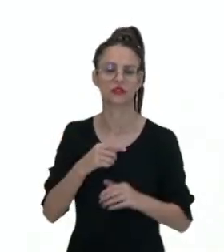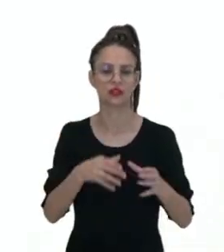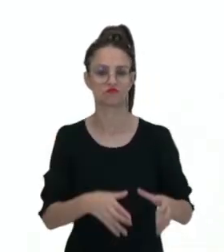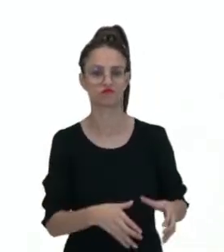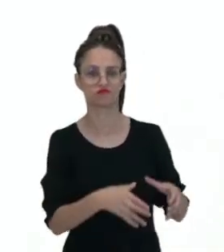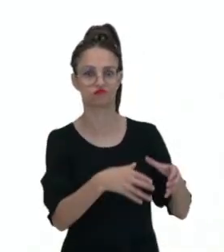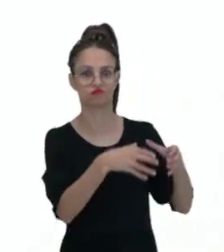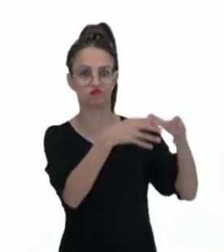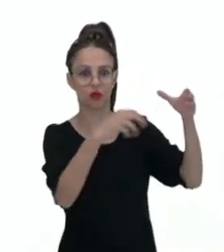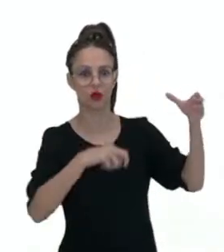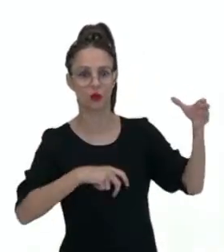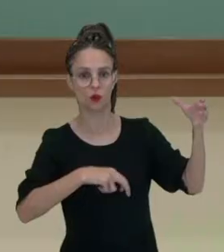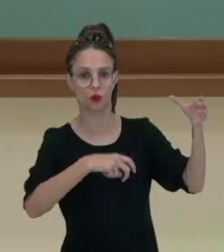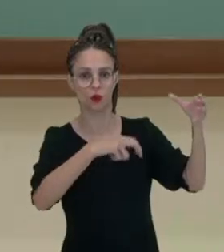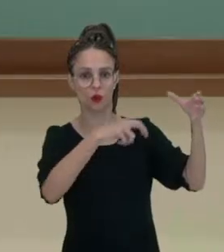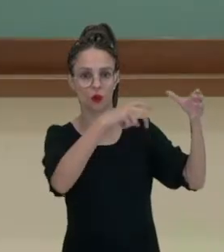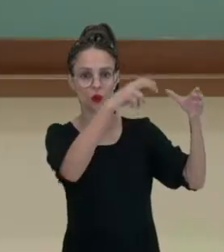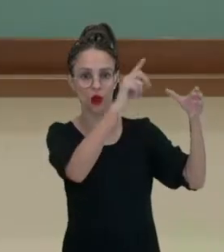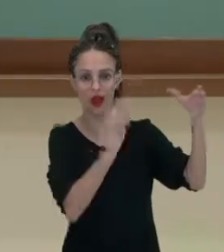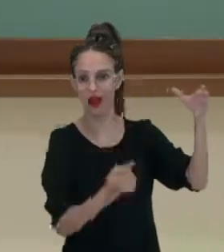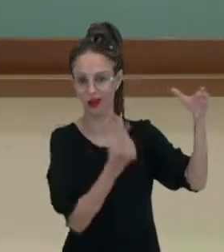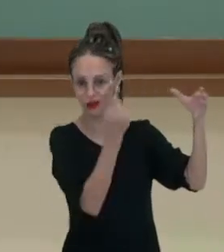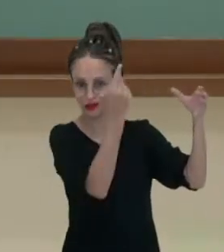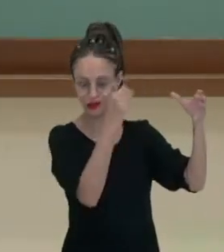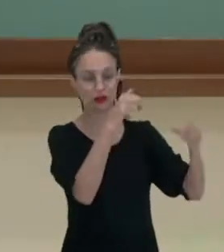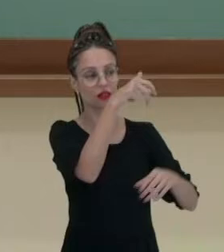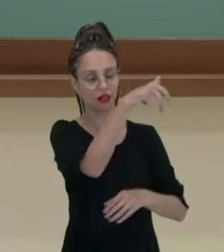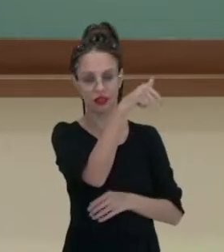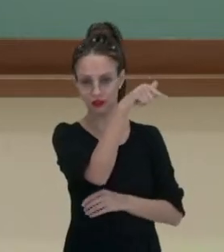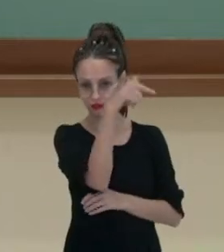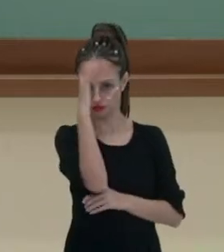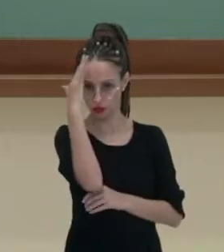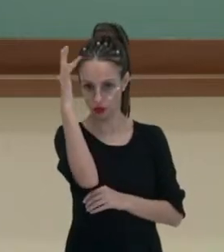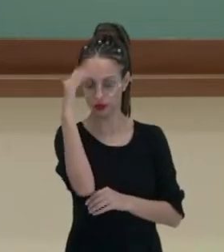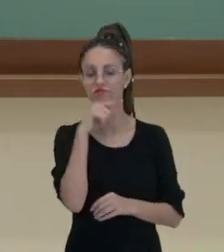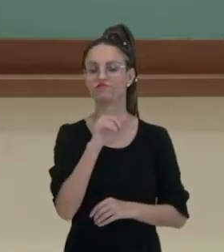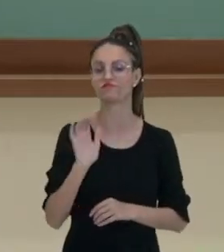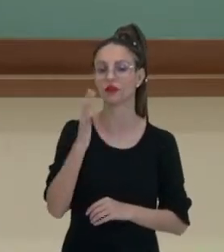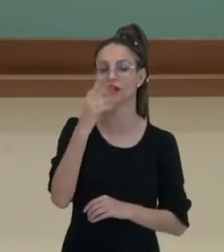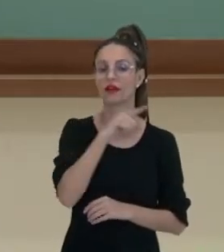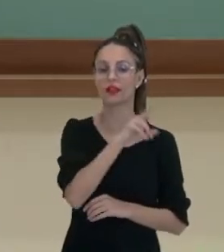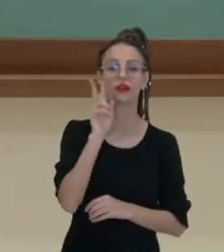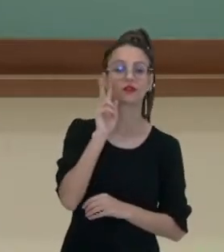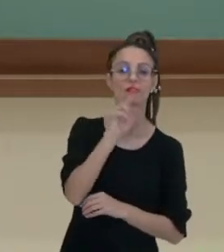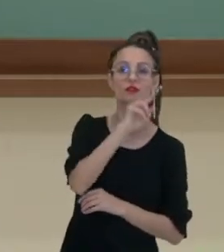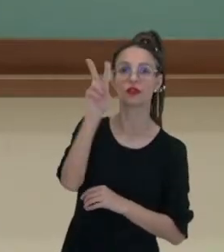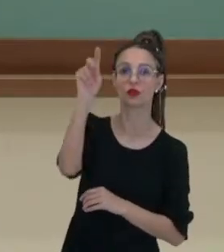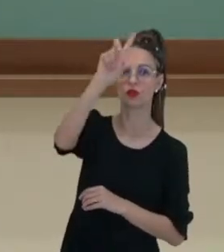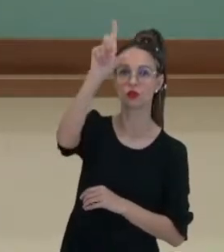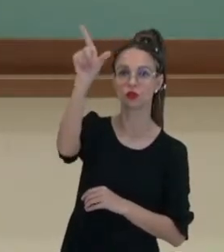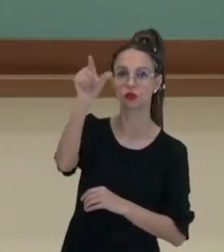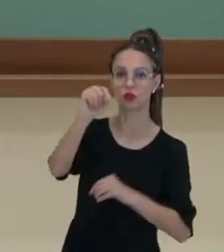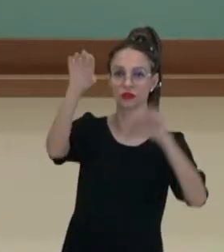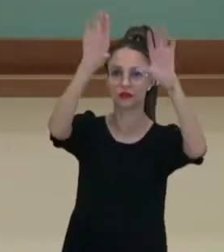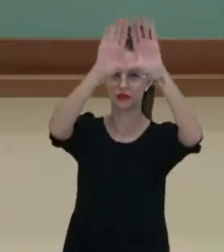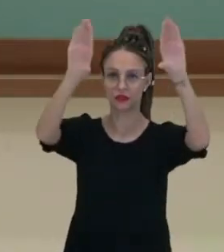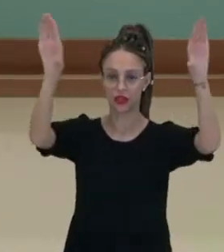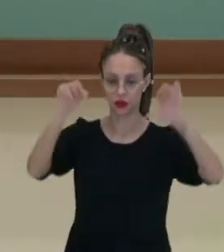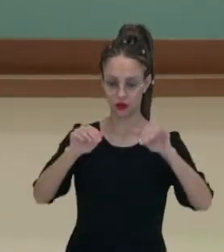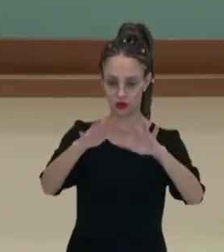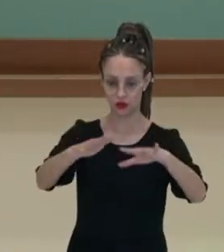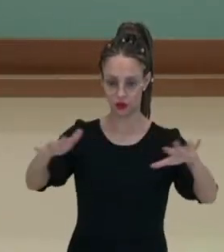já estava num lugar alto, uma torre. E o que acontece? Ela viu uma lua no céu e viu outra lua no mar. Então,